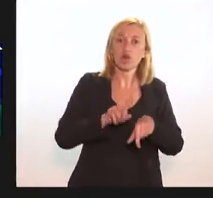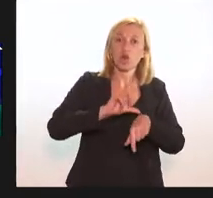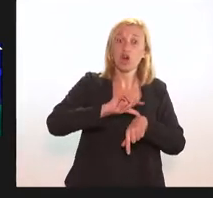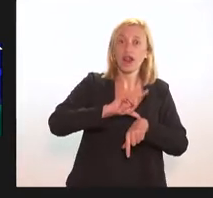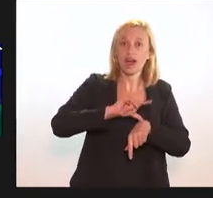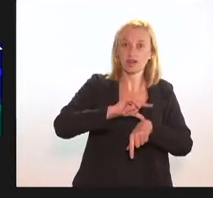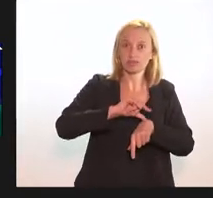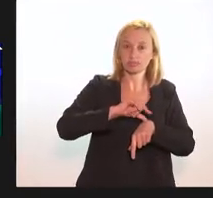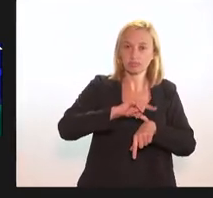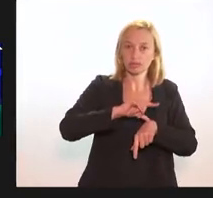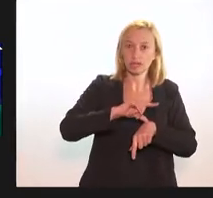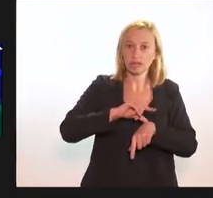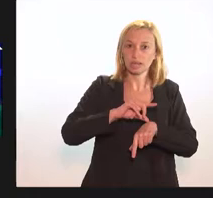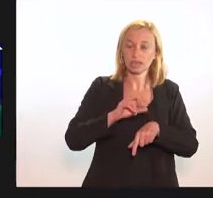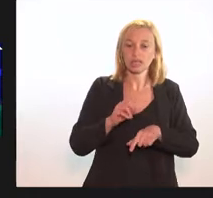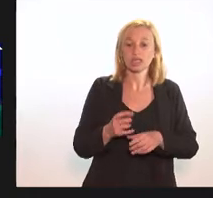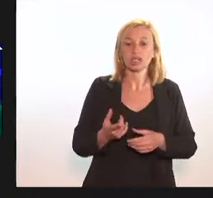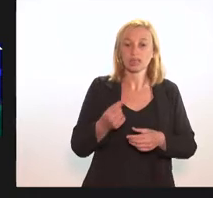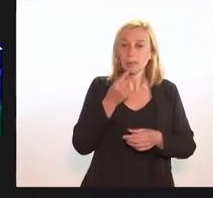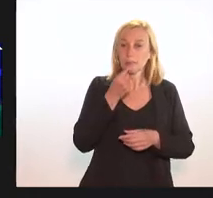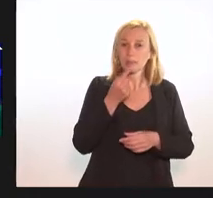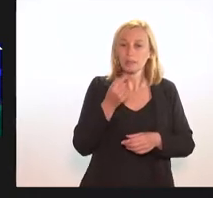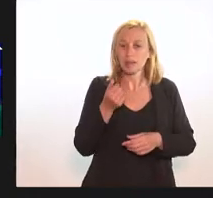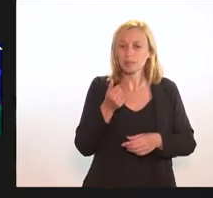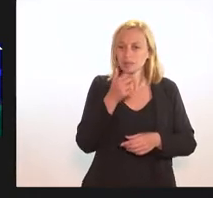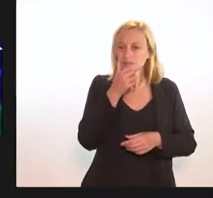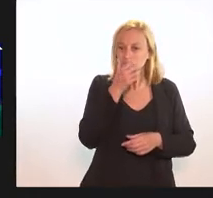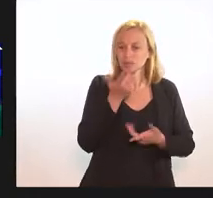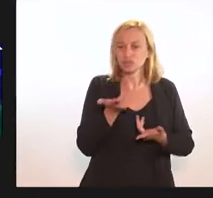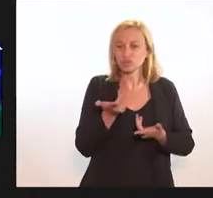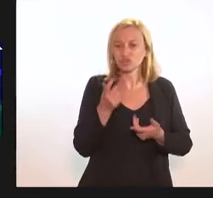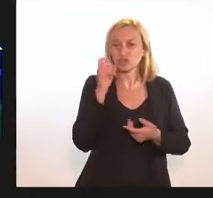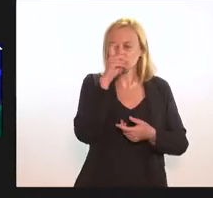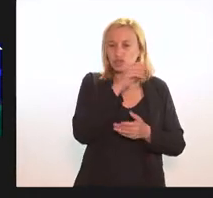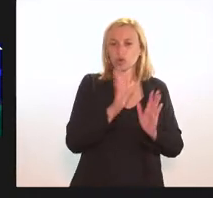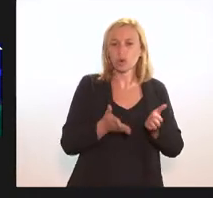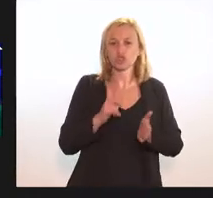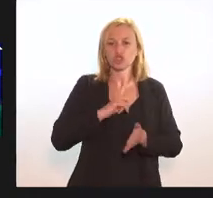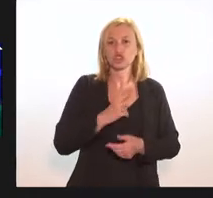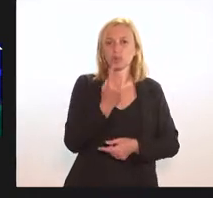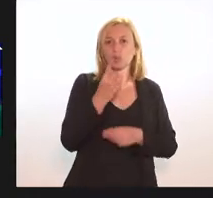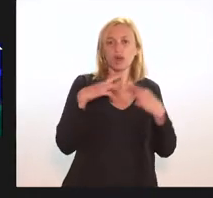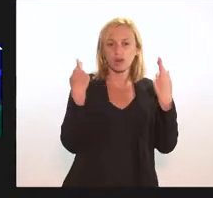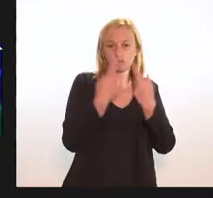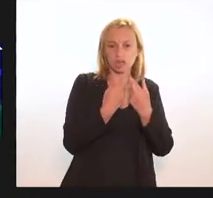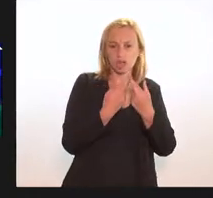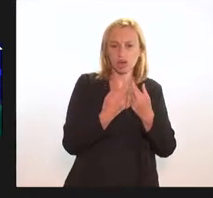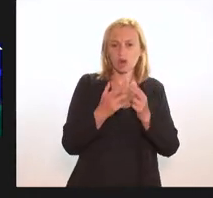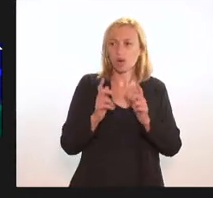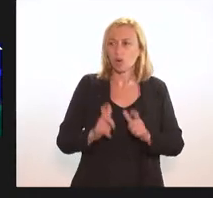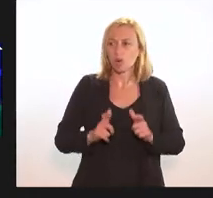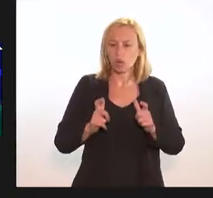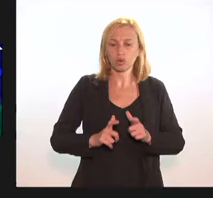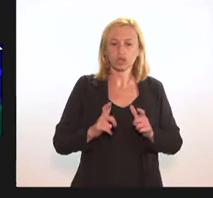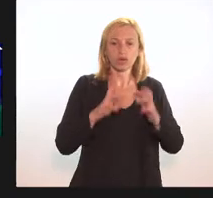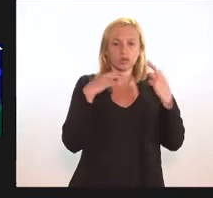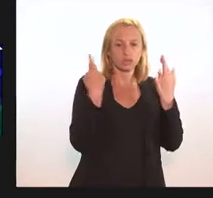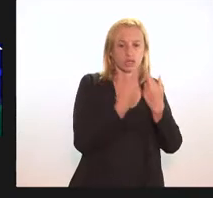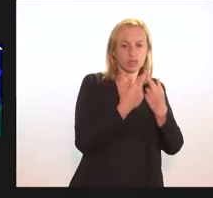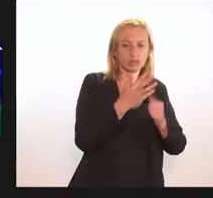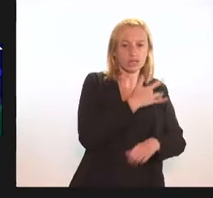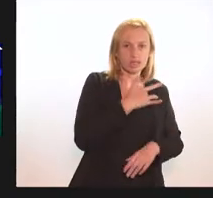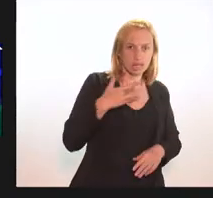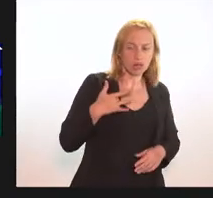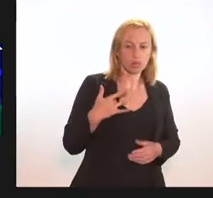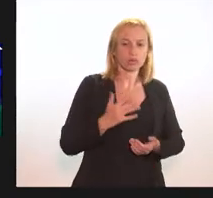plenário, né, está ficando muito apertado. Hoje tinha uma reunião, aconteceu uma reunião da Comissão de Saúde em